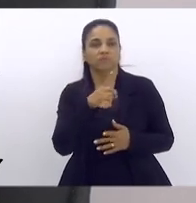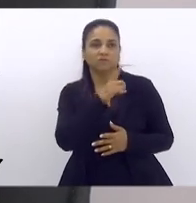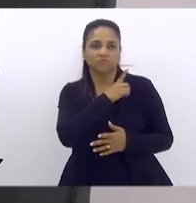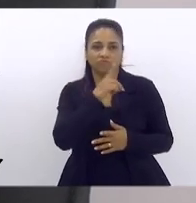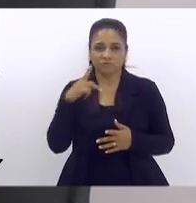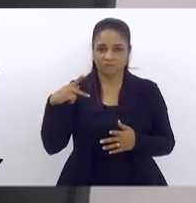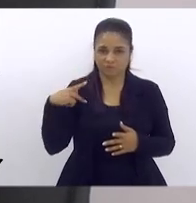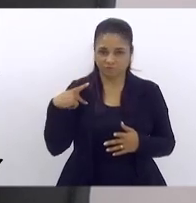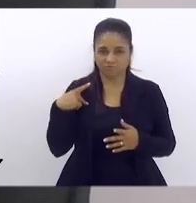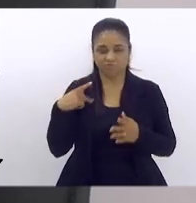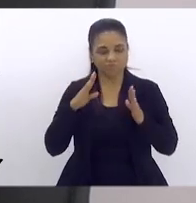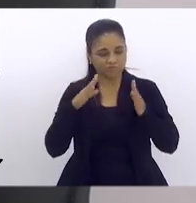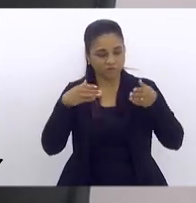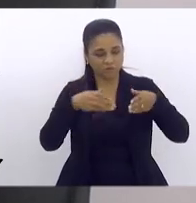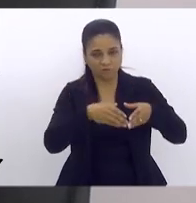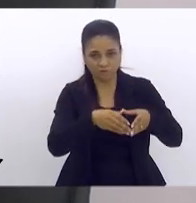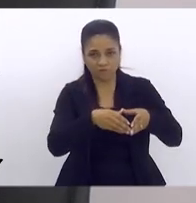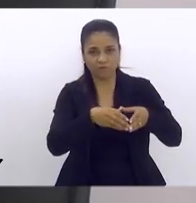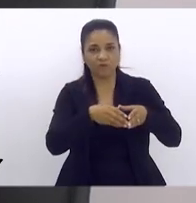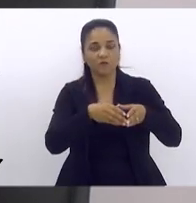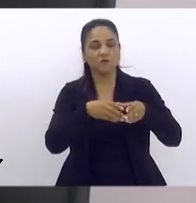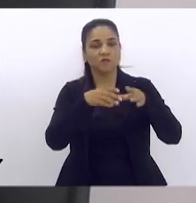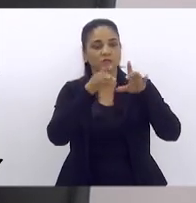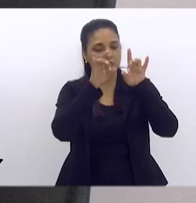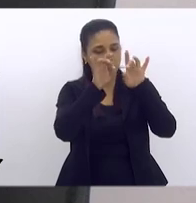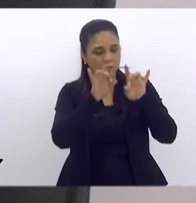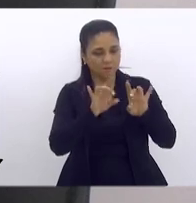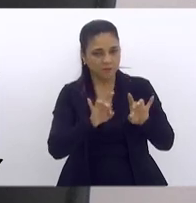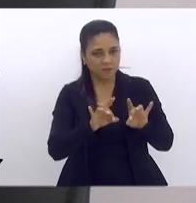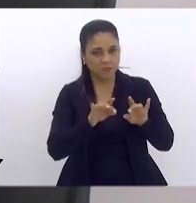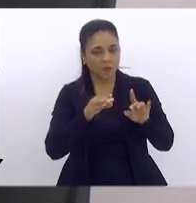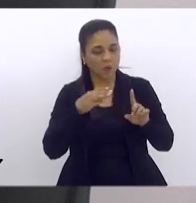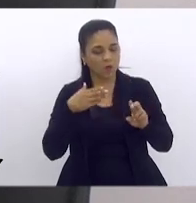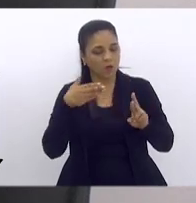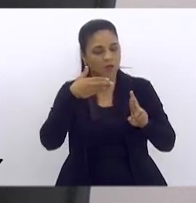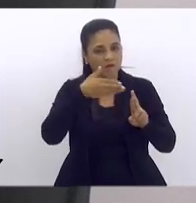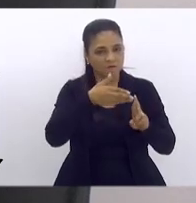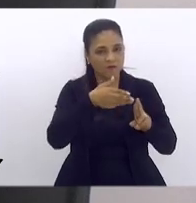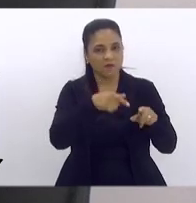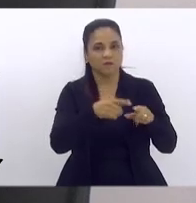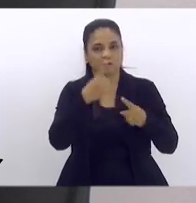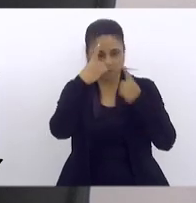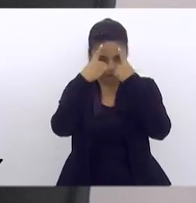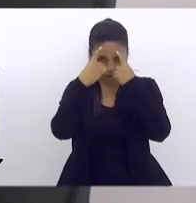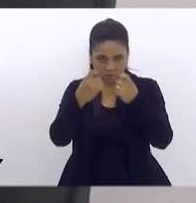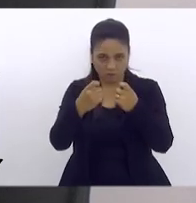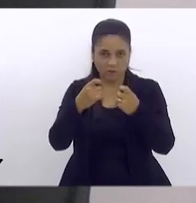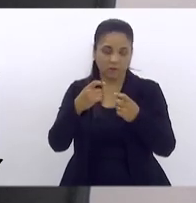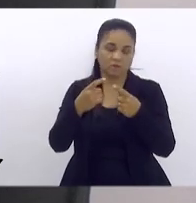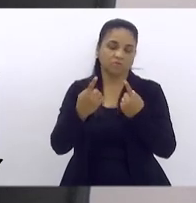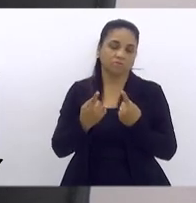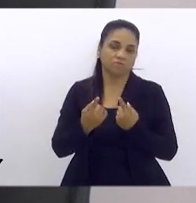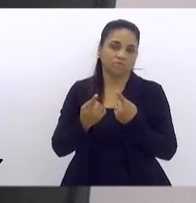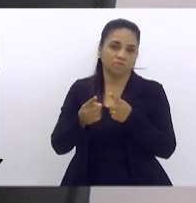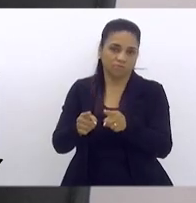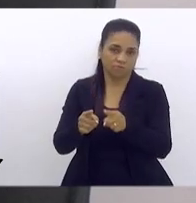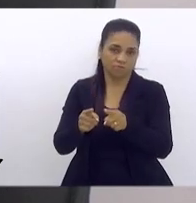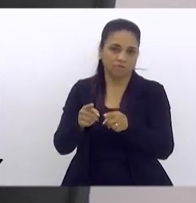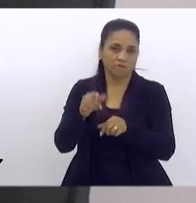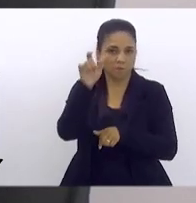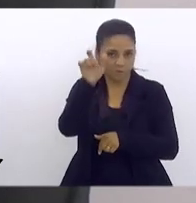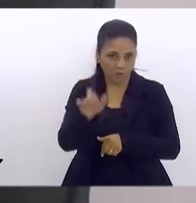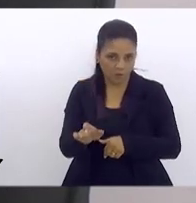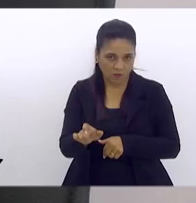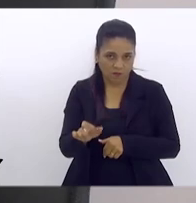tratando especificamente da questão da violência contra mulher e eu até quero fazer uma confidência